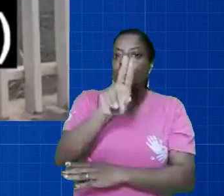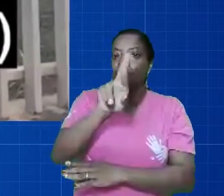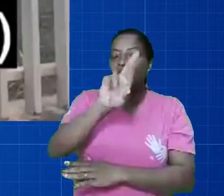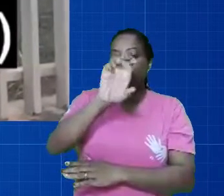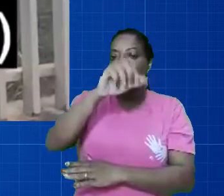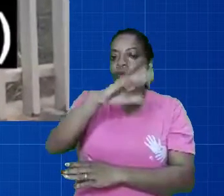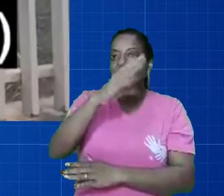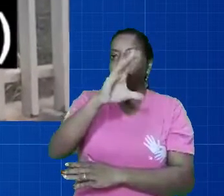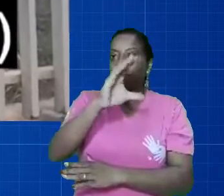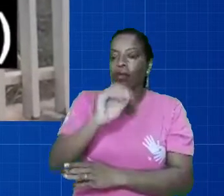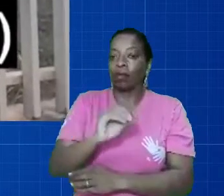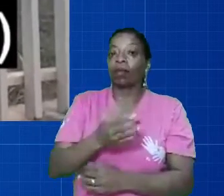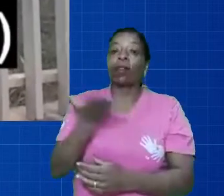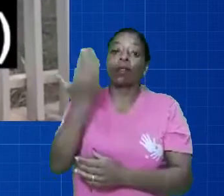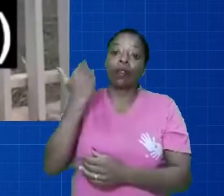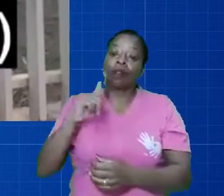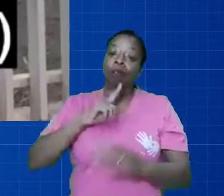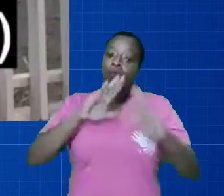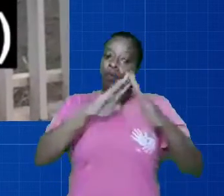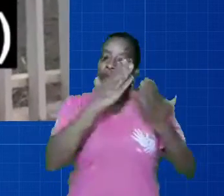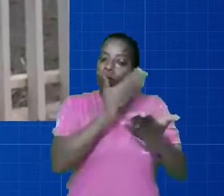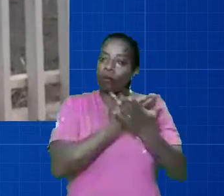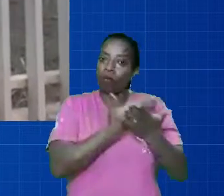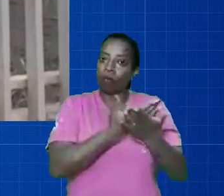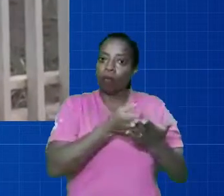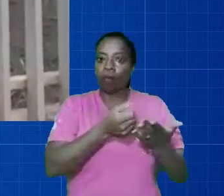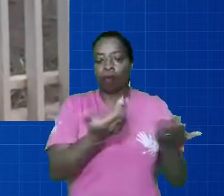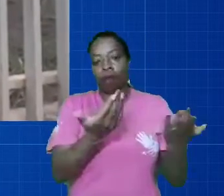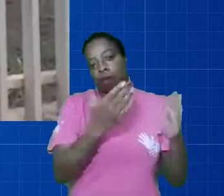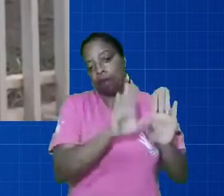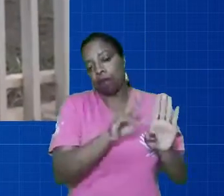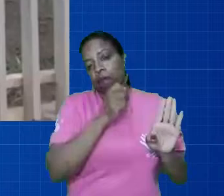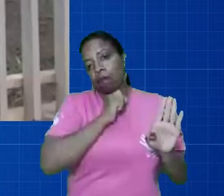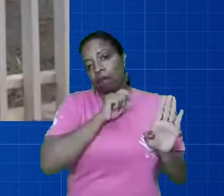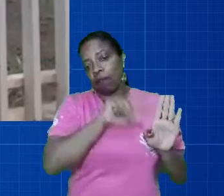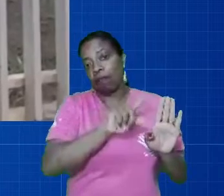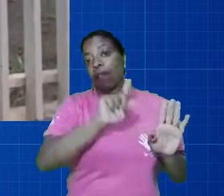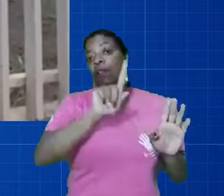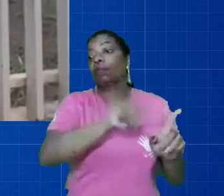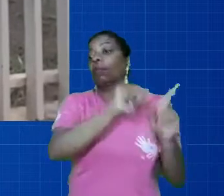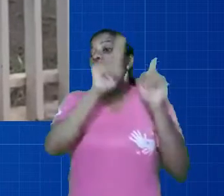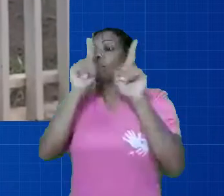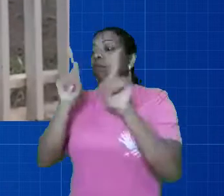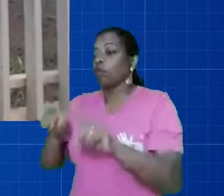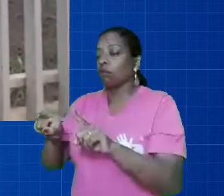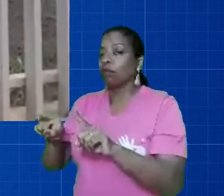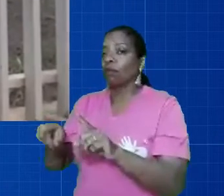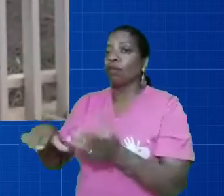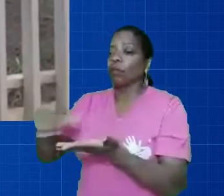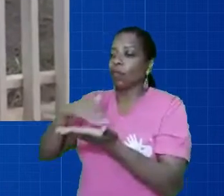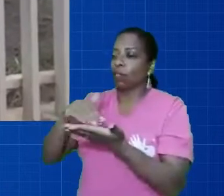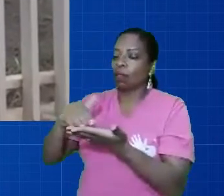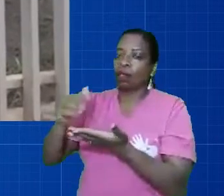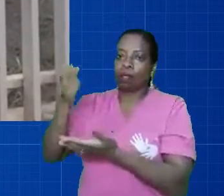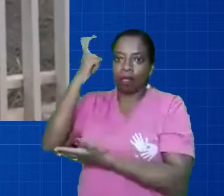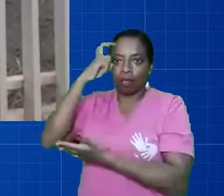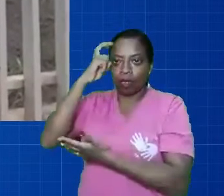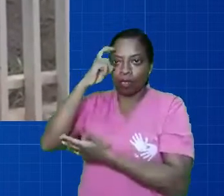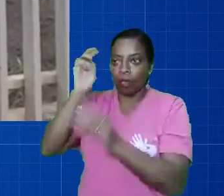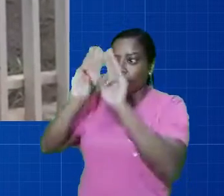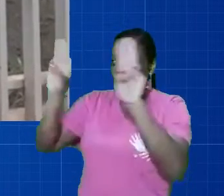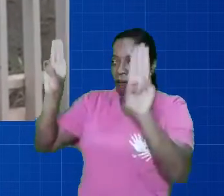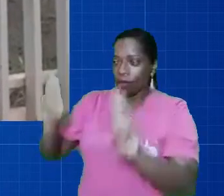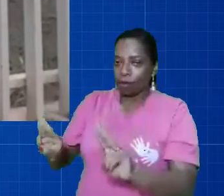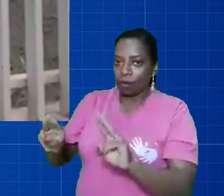uma escola desativada, o segundo em parceria com a Secretaria de Cultura, utilizando o Museu da Cidade. E a